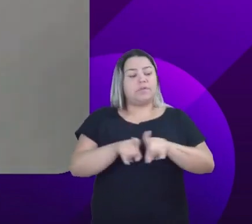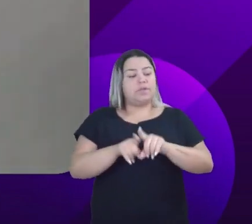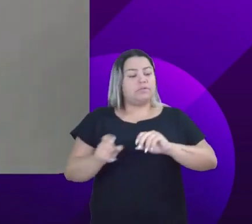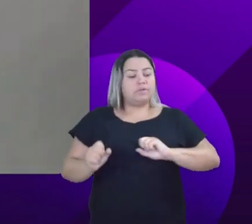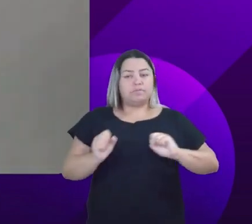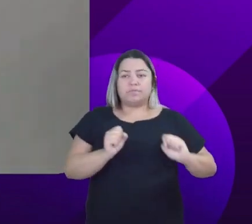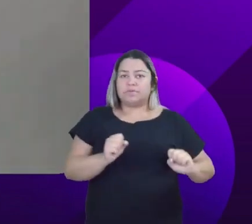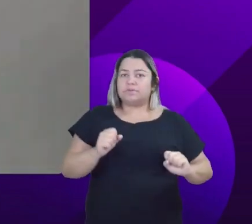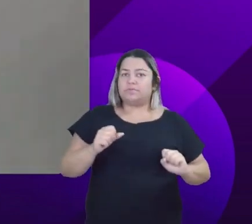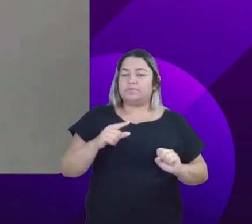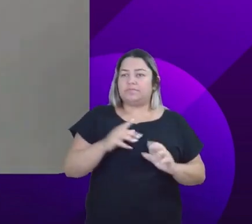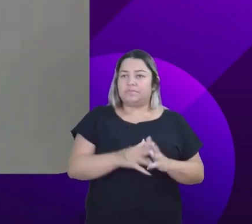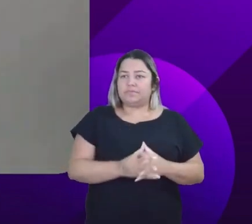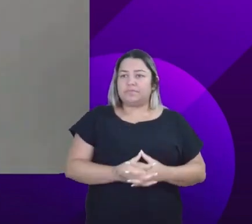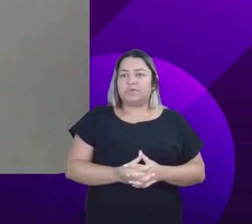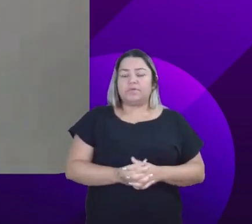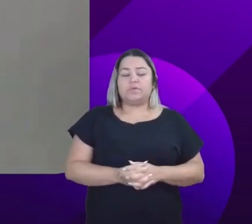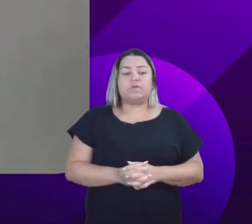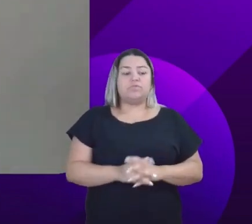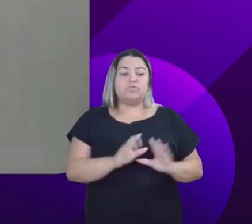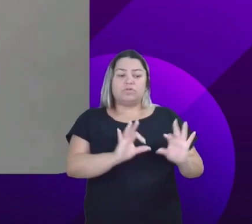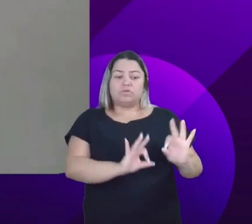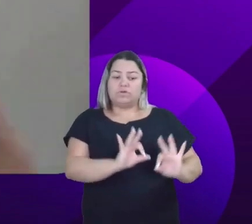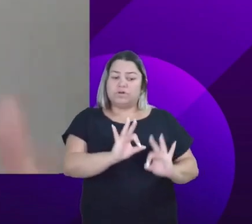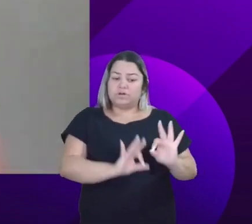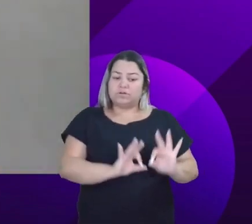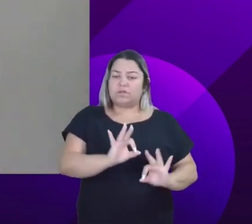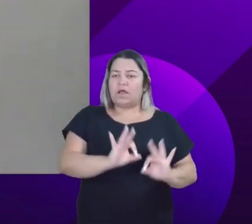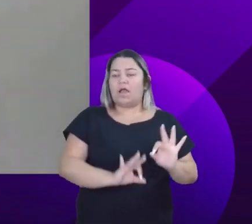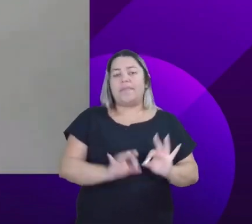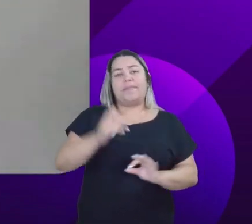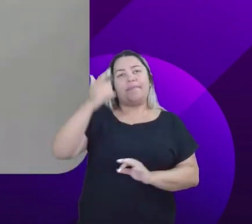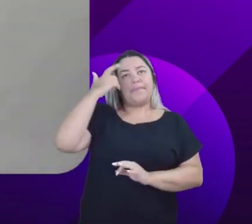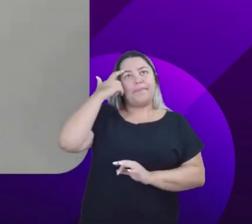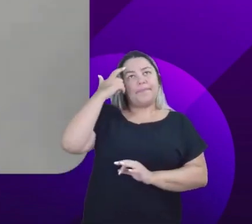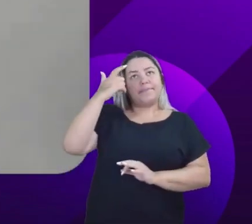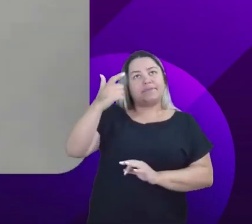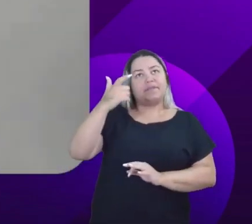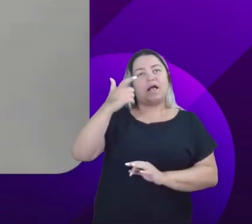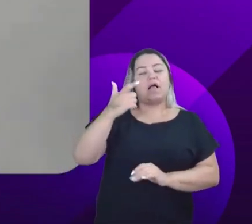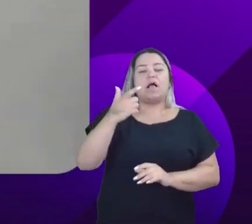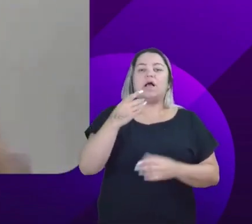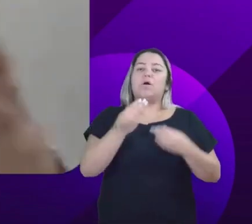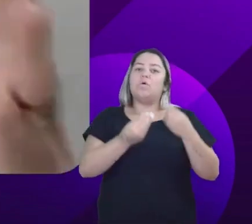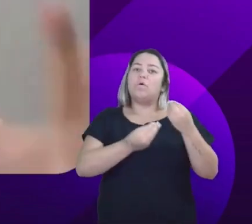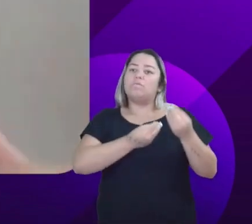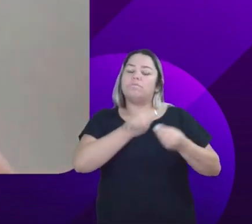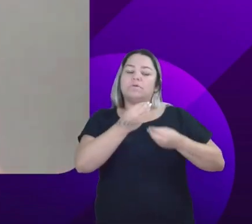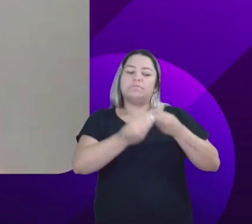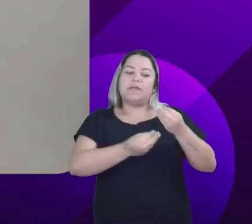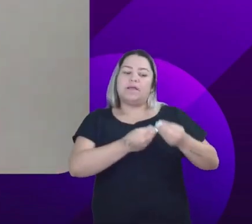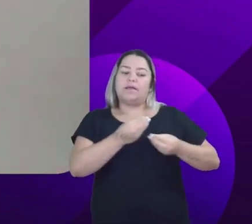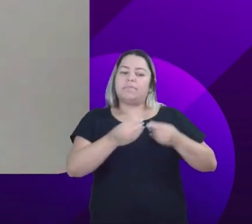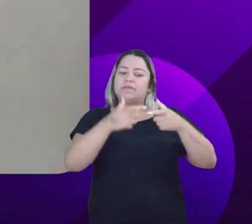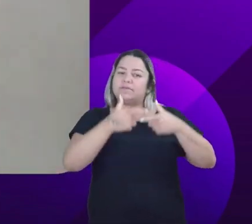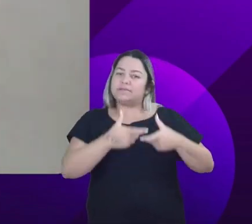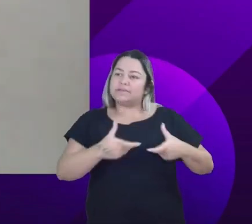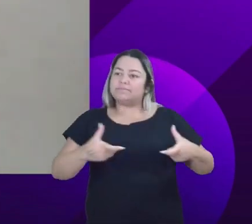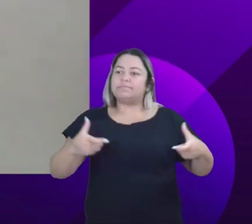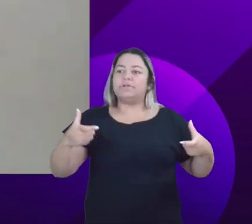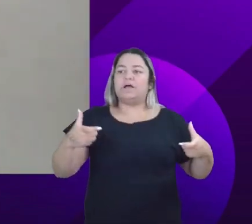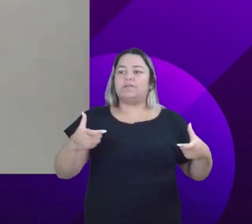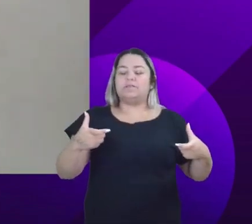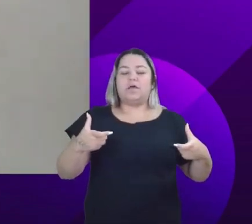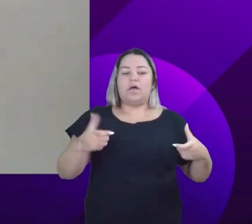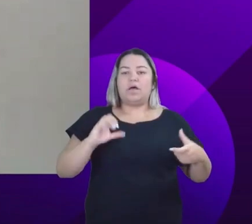então, nos organizarmos e pensarmos ou de uma maneira mais ampliada, ou